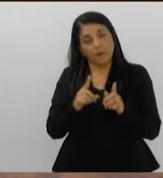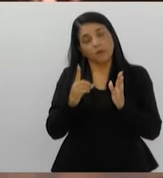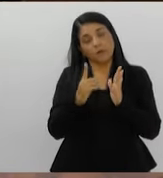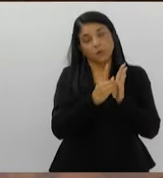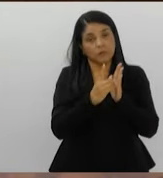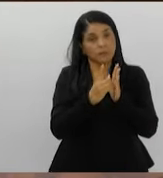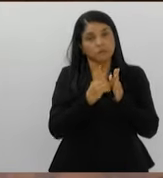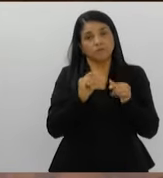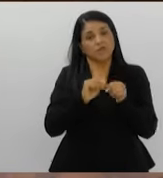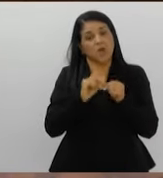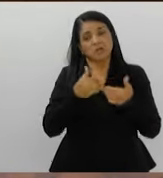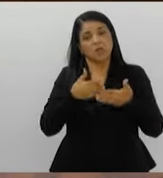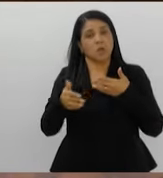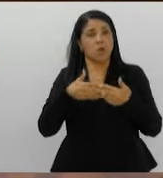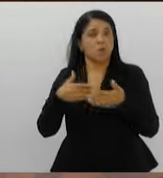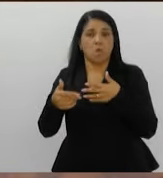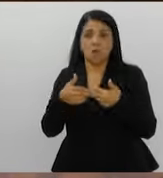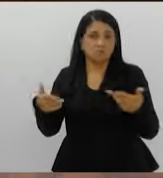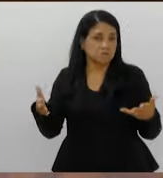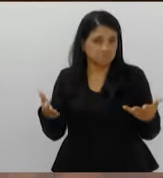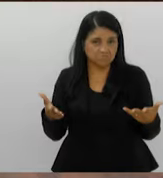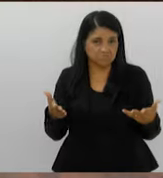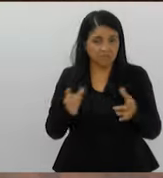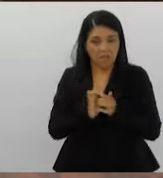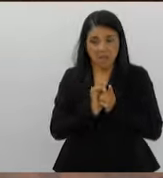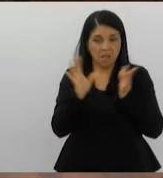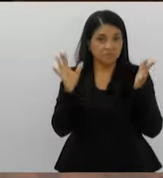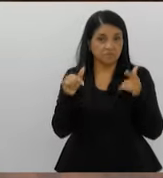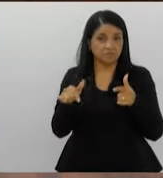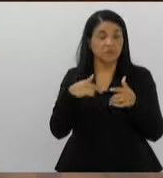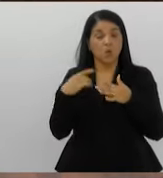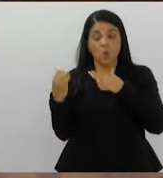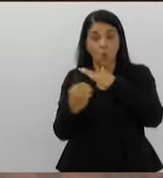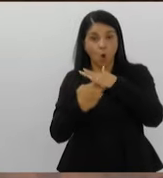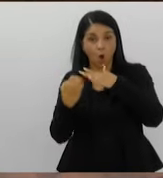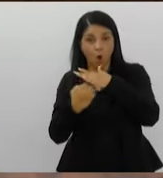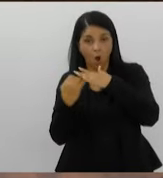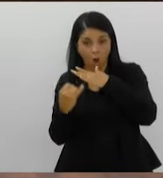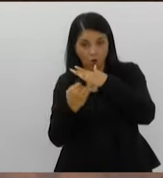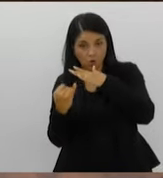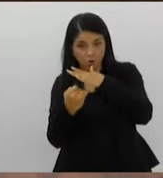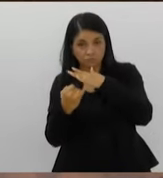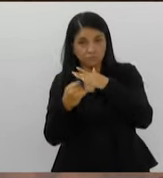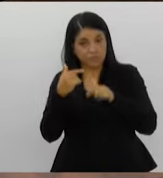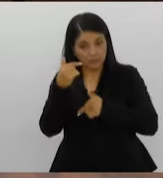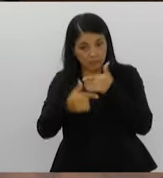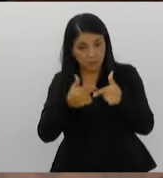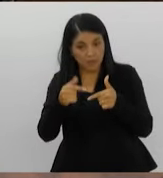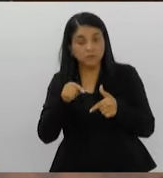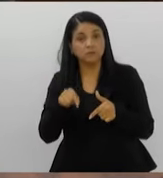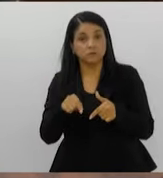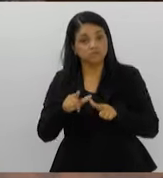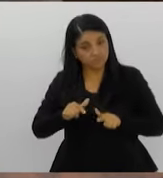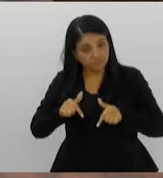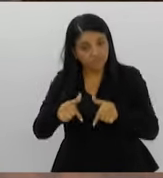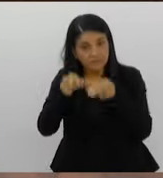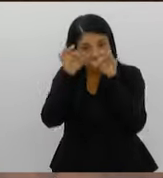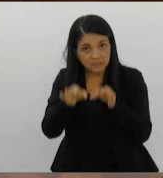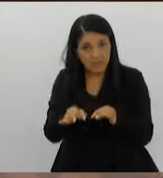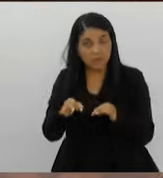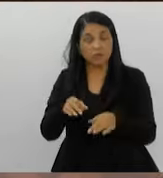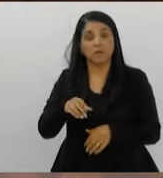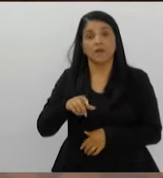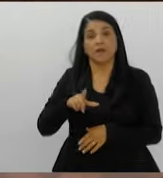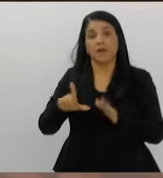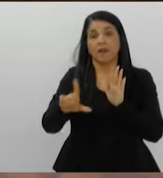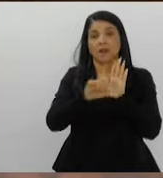que quer. Um órgão que era para estar trabalhando, que deu certo, é a Lei Seca, que tem um sucesso,